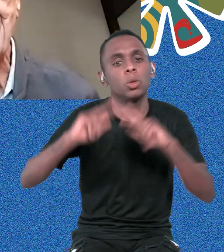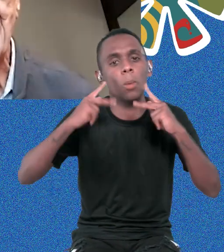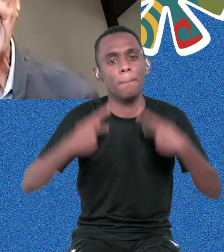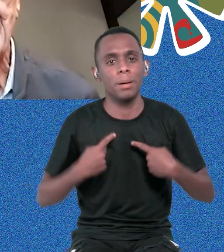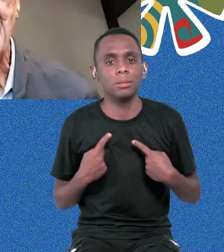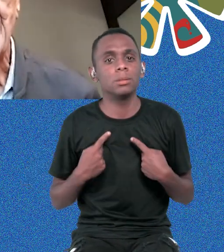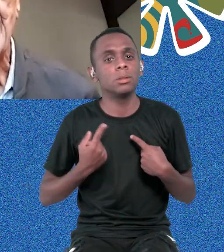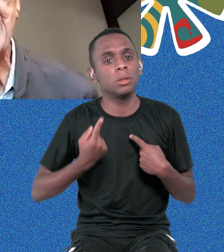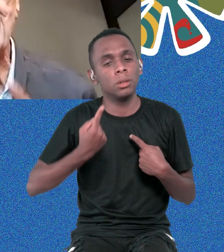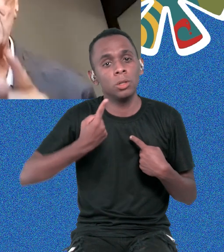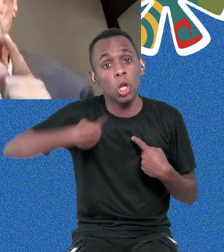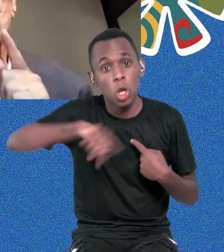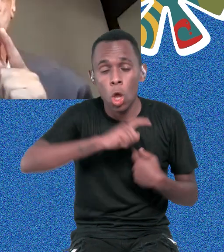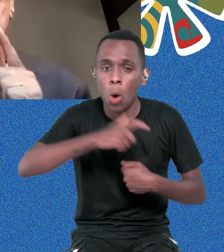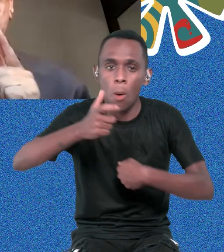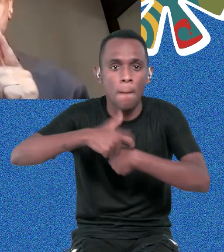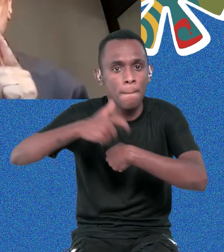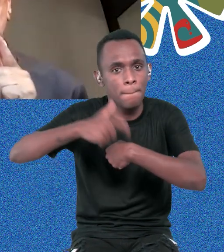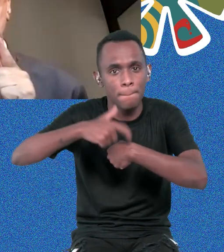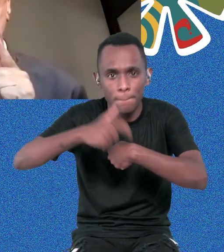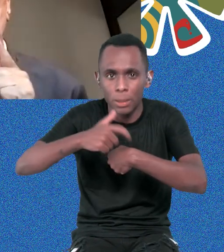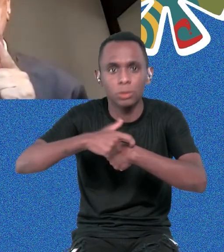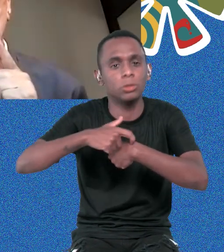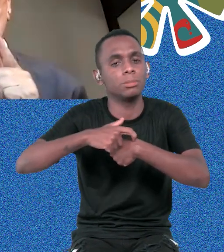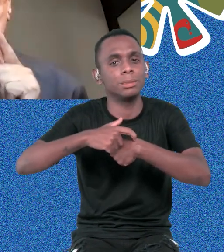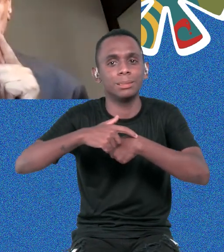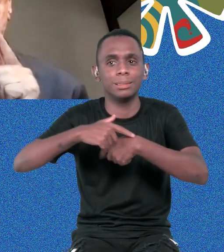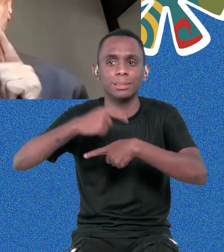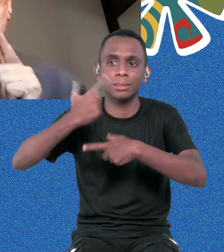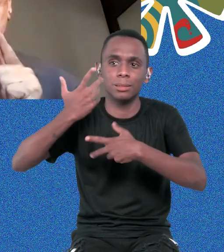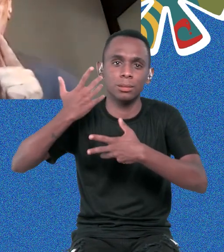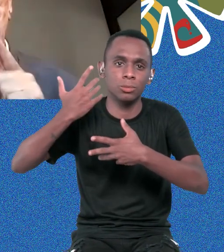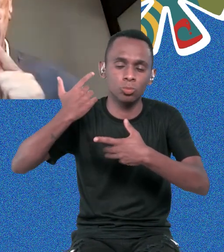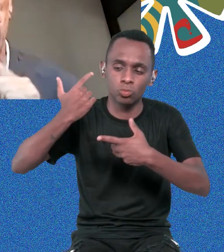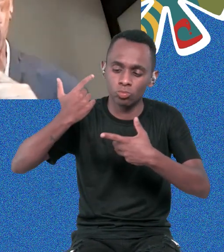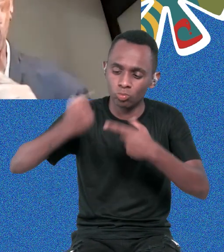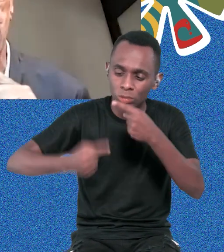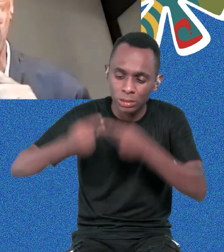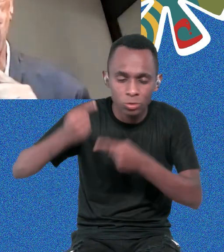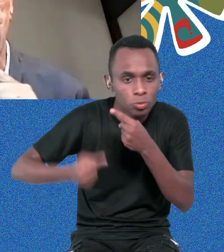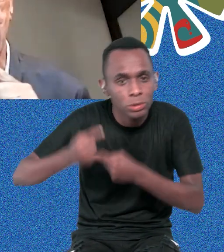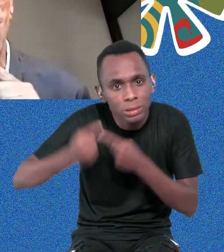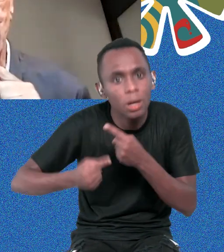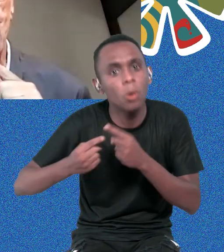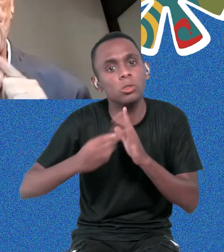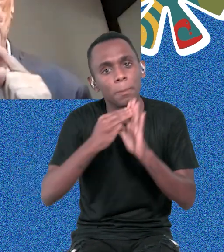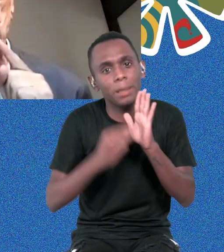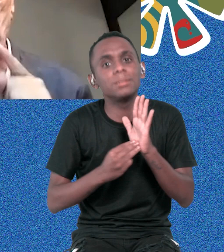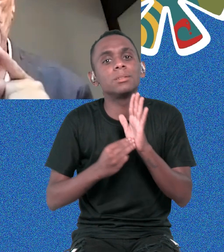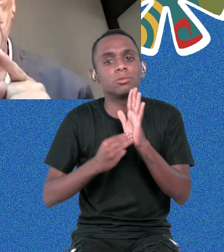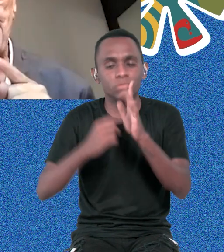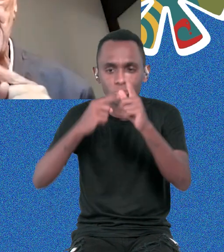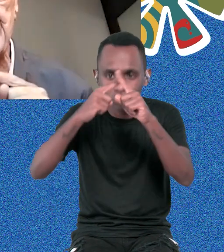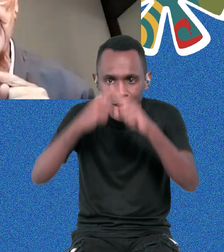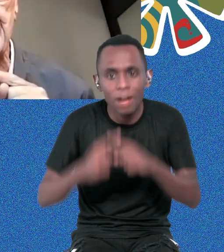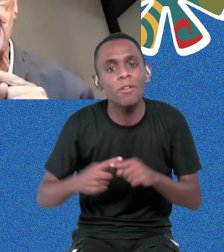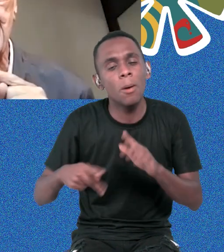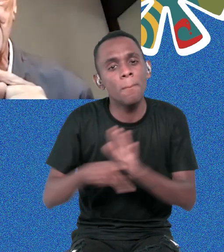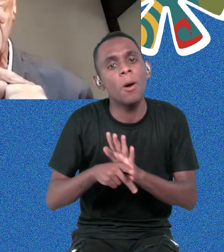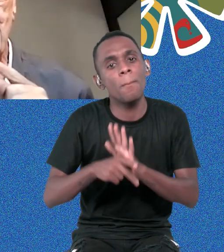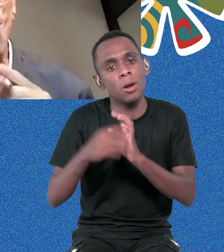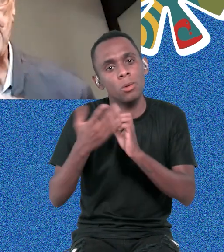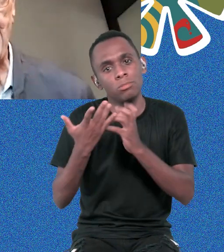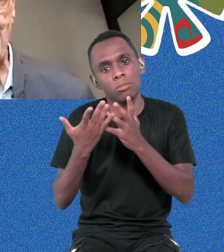humana? Estamos num momento de conflitos de matrizes, de disputas de